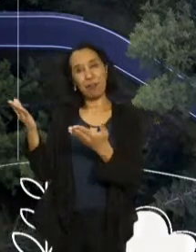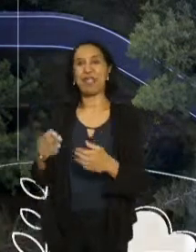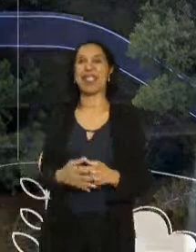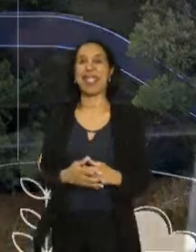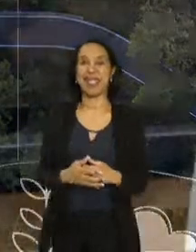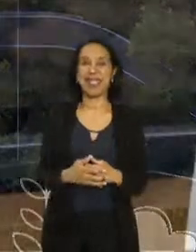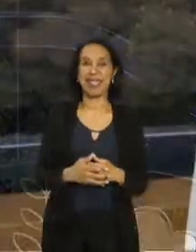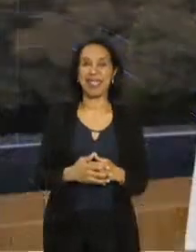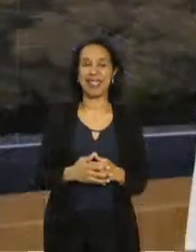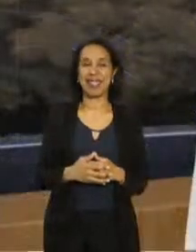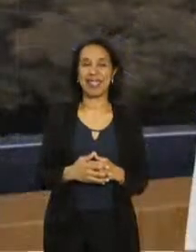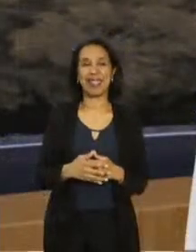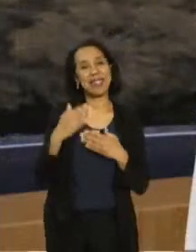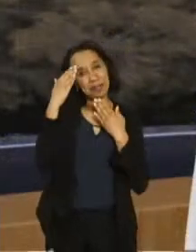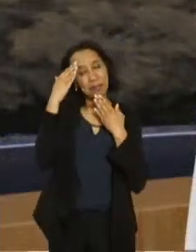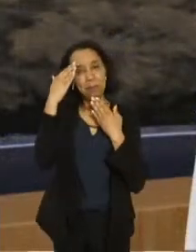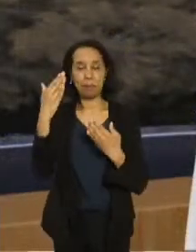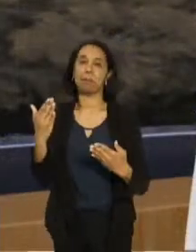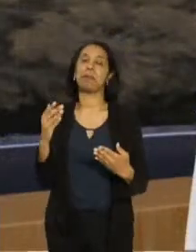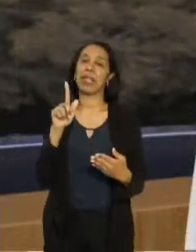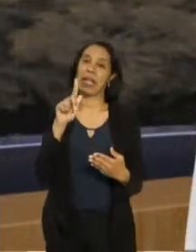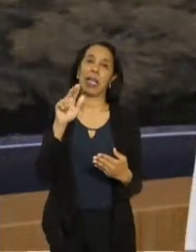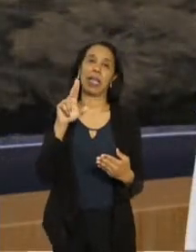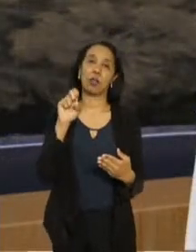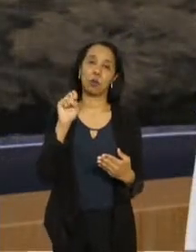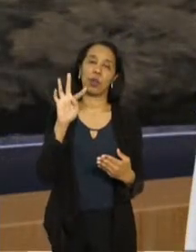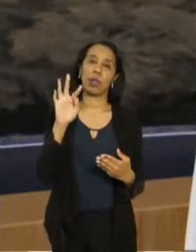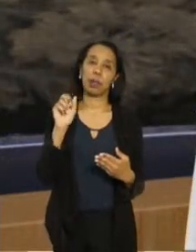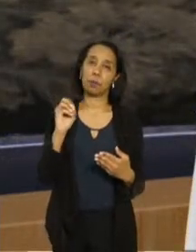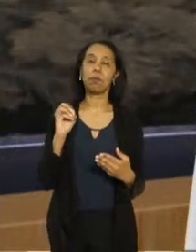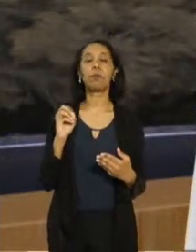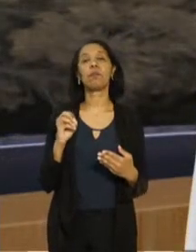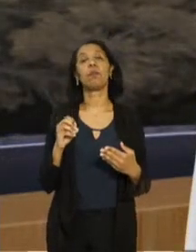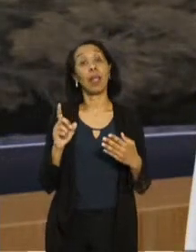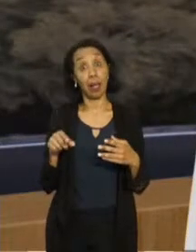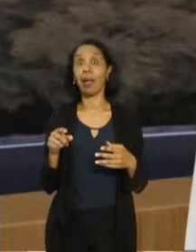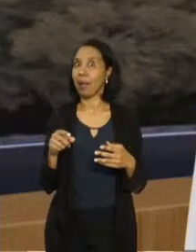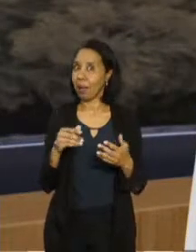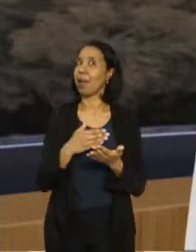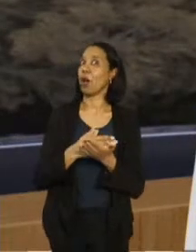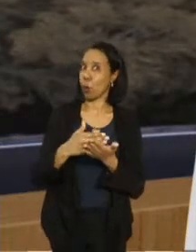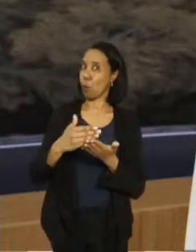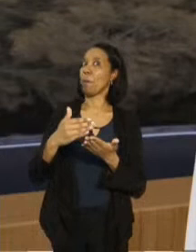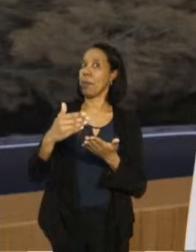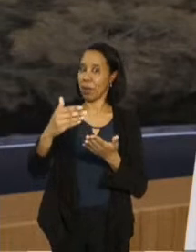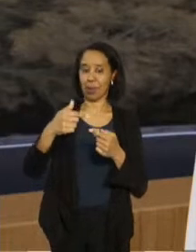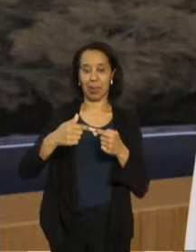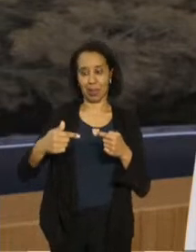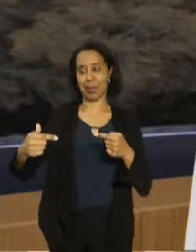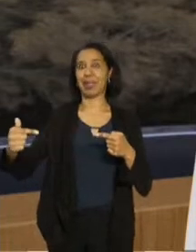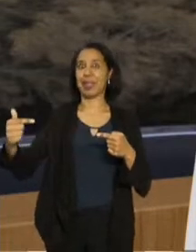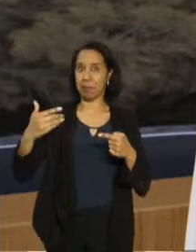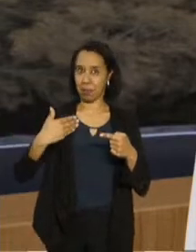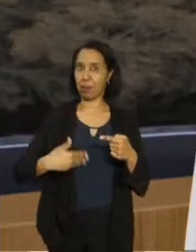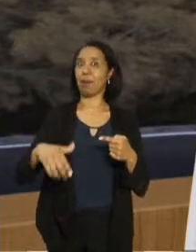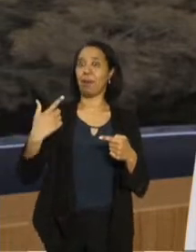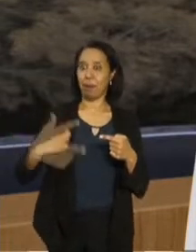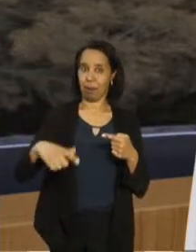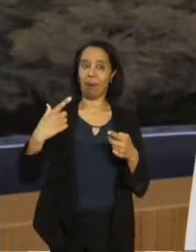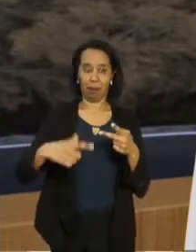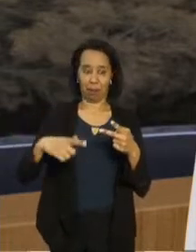Patrícia. Obrigada, Gustavo. Gente, esse foi o pontapé inicial para uma semana bastante cheia,